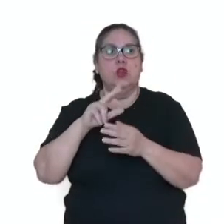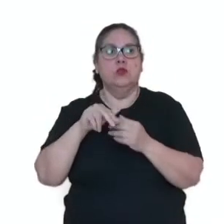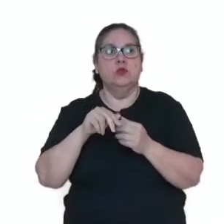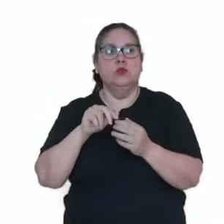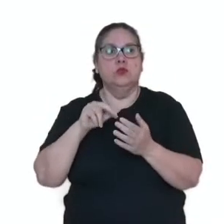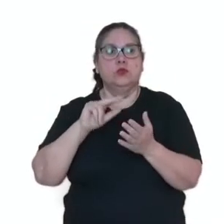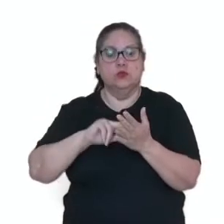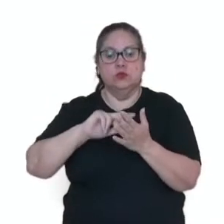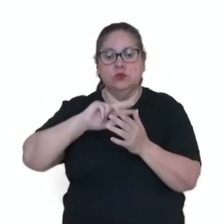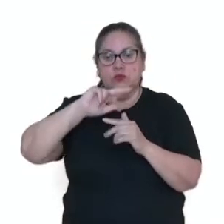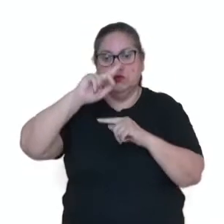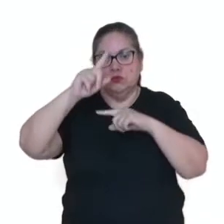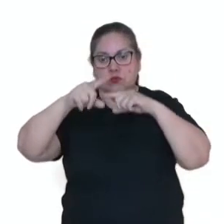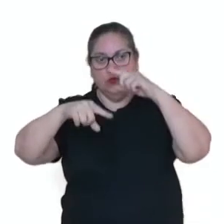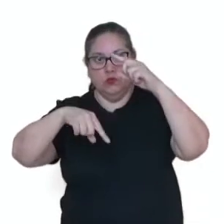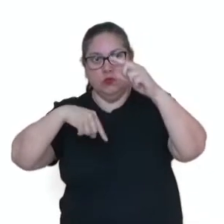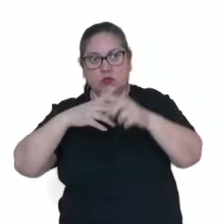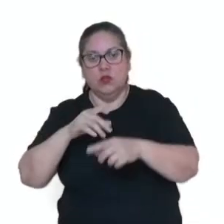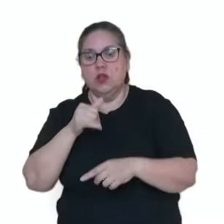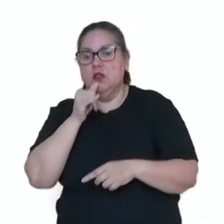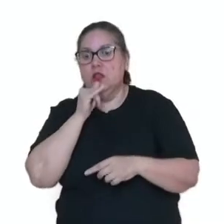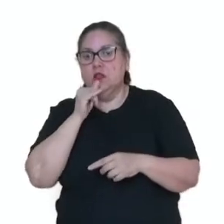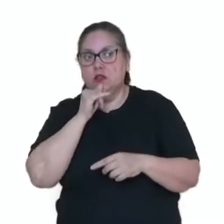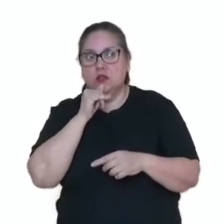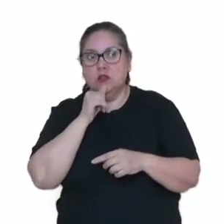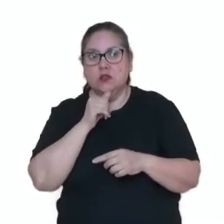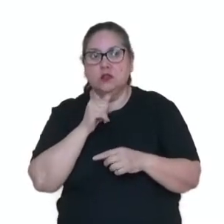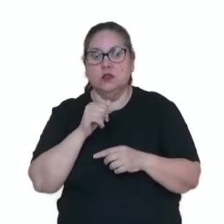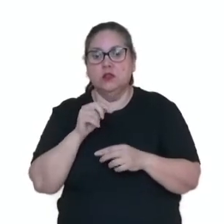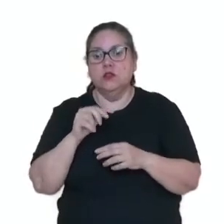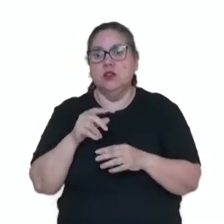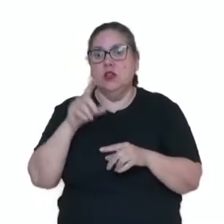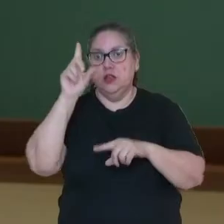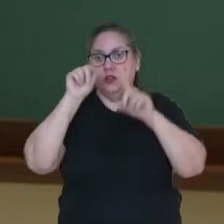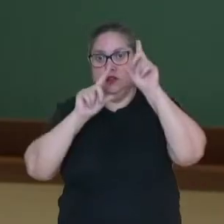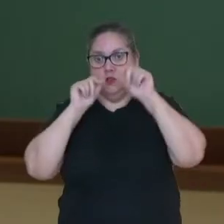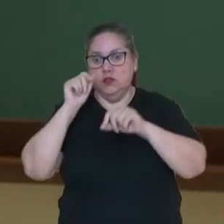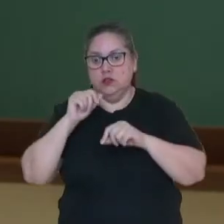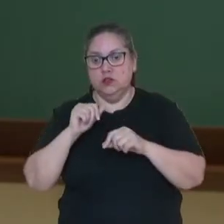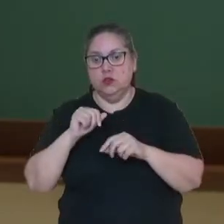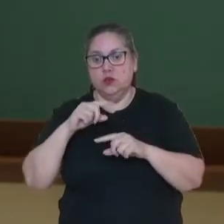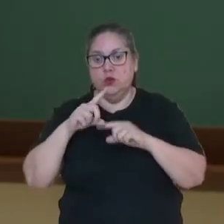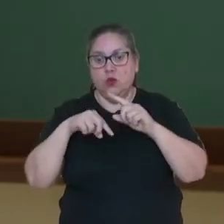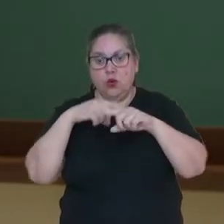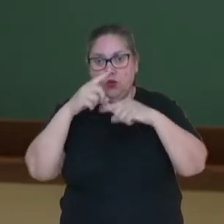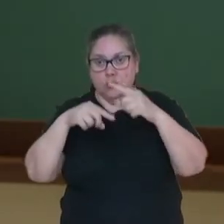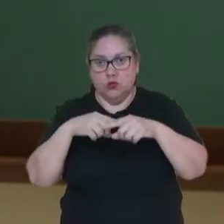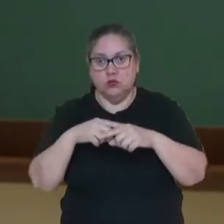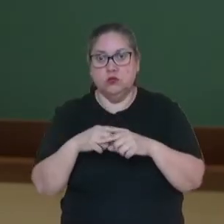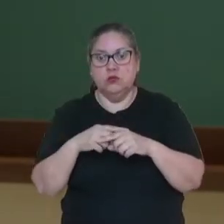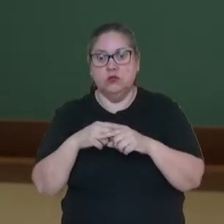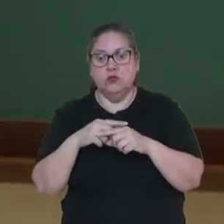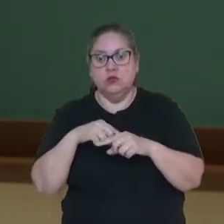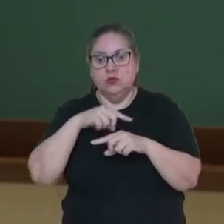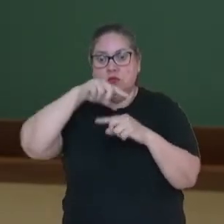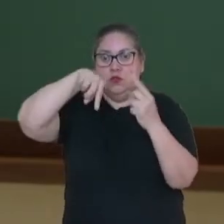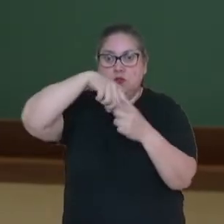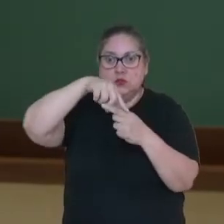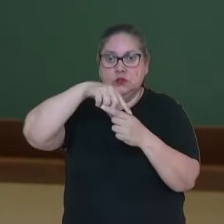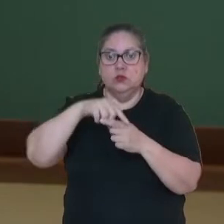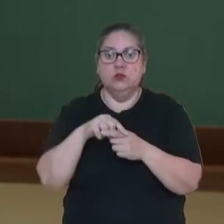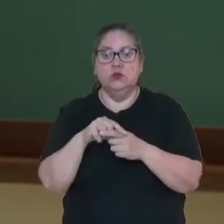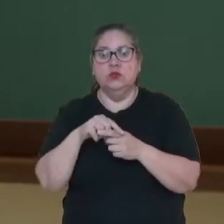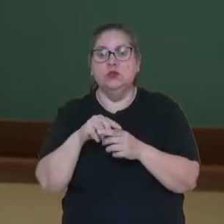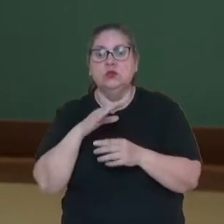dos eixos corporais. Exemplo, a estrela, o rodante, as reversões,